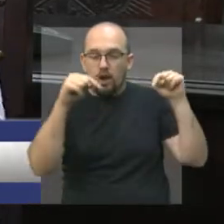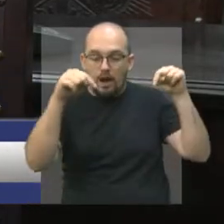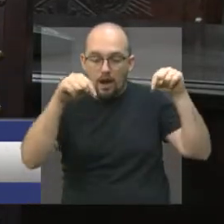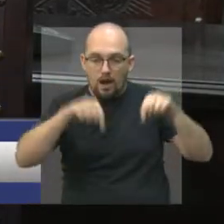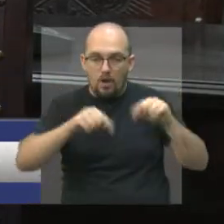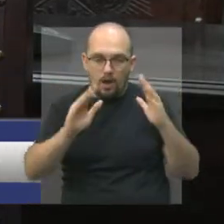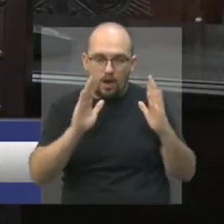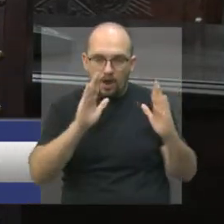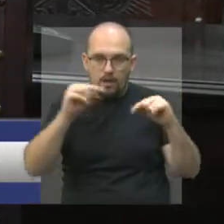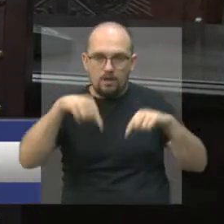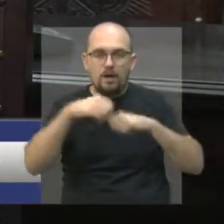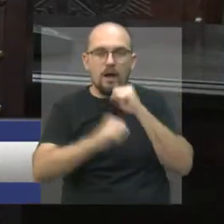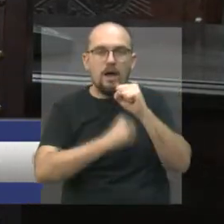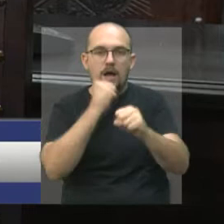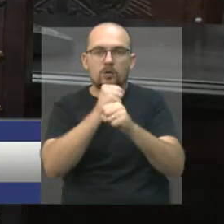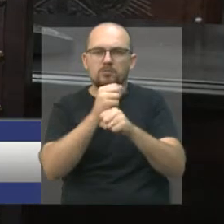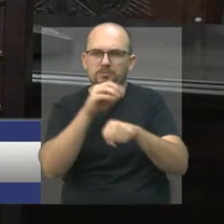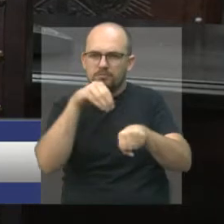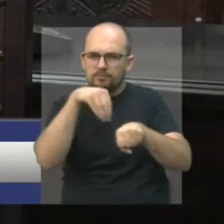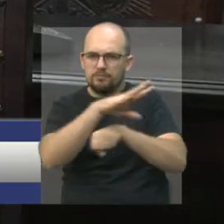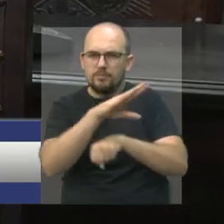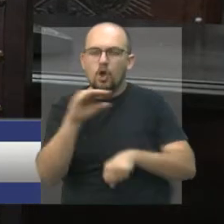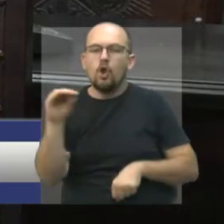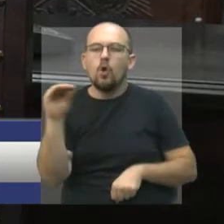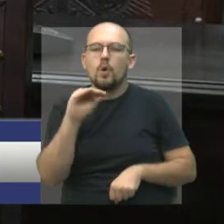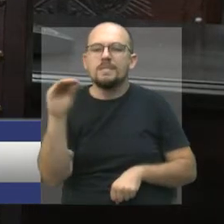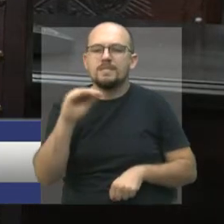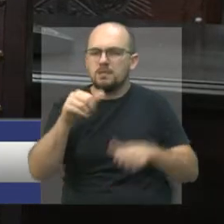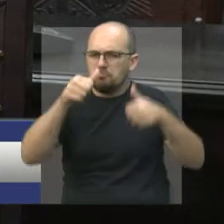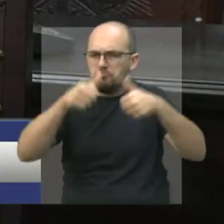vereador Luizinho, ele não fazia parte do mandato